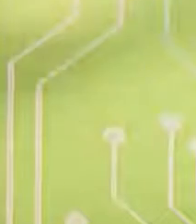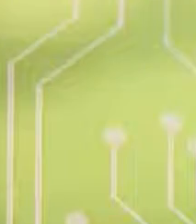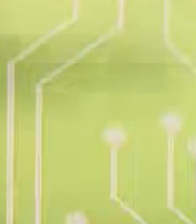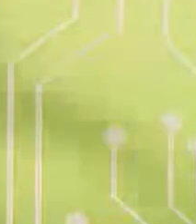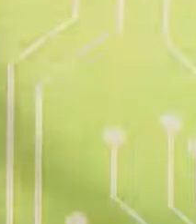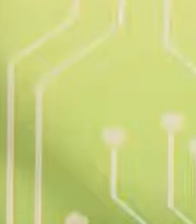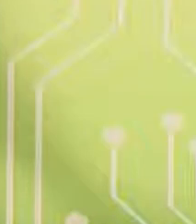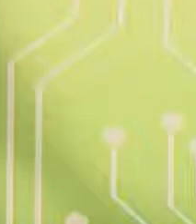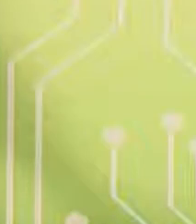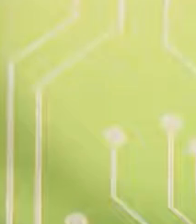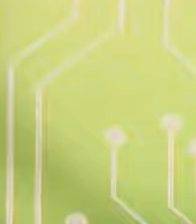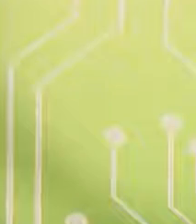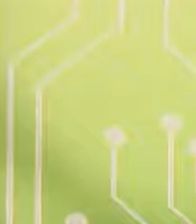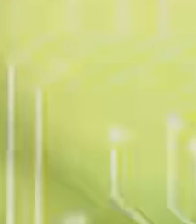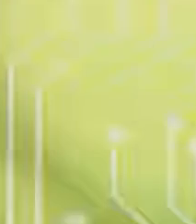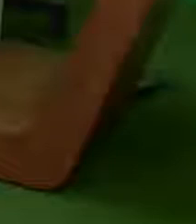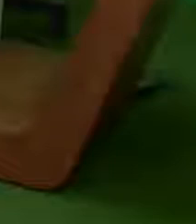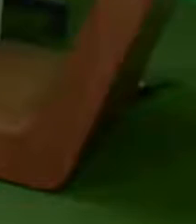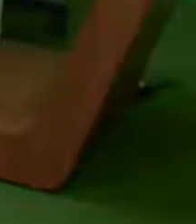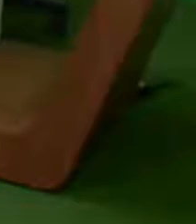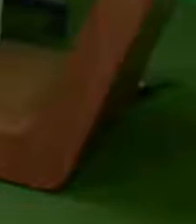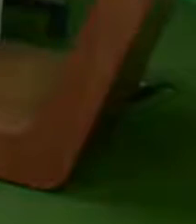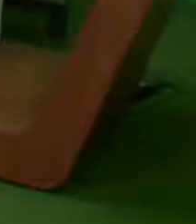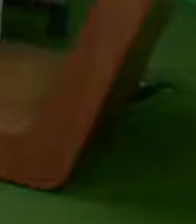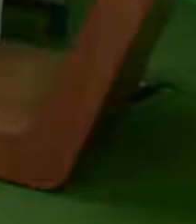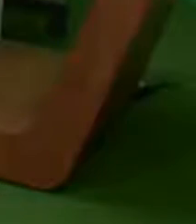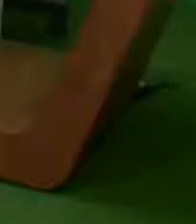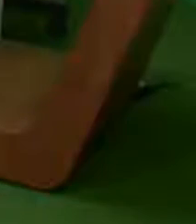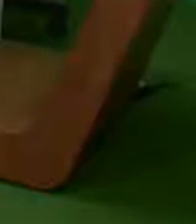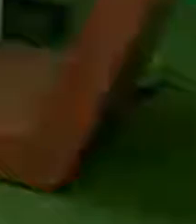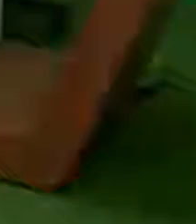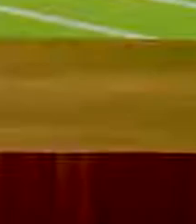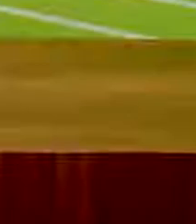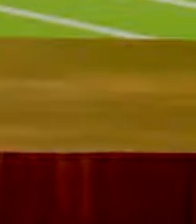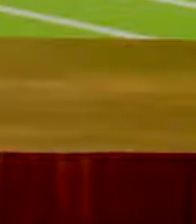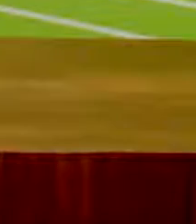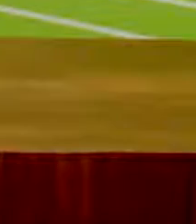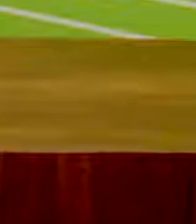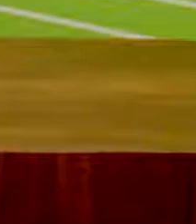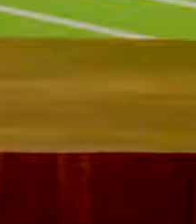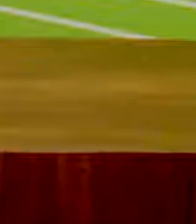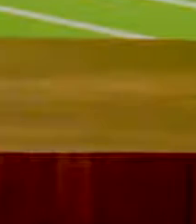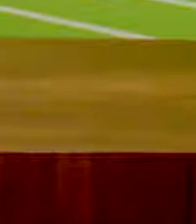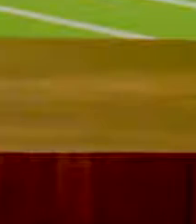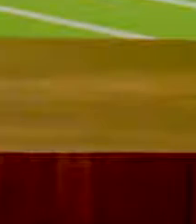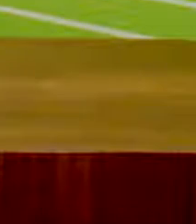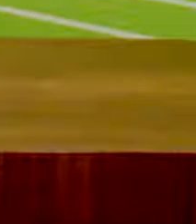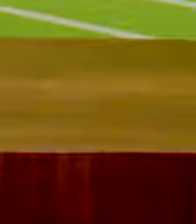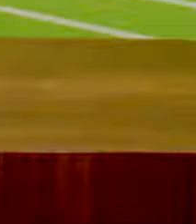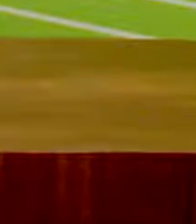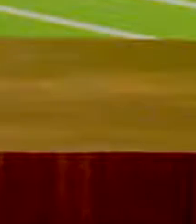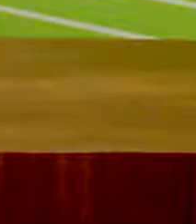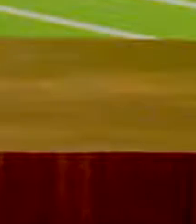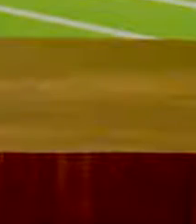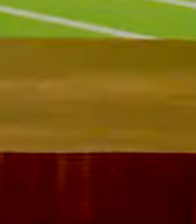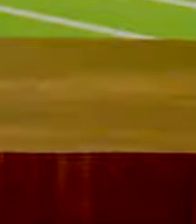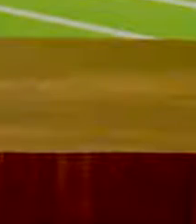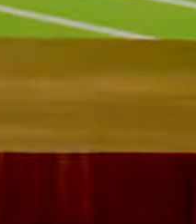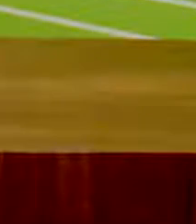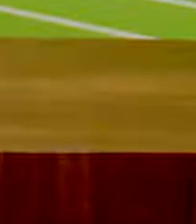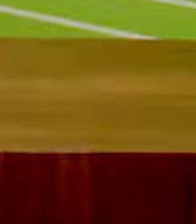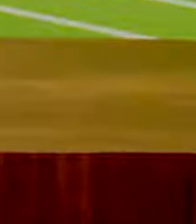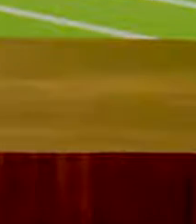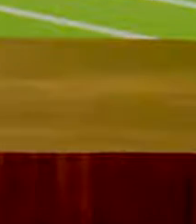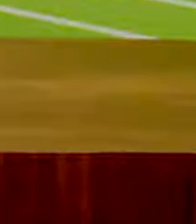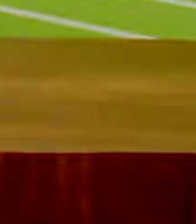estarei com o professor Wesley. Professor Wesley, quais as novidades? Olá, professora. Olá para você que está assistindo essa aula com a